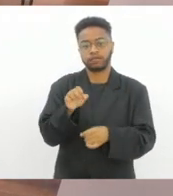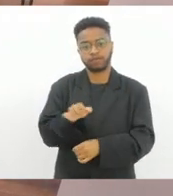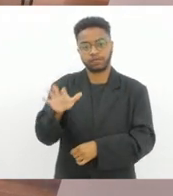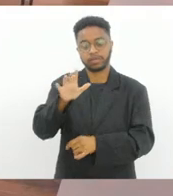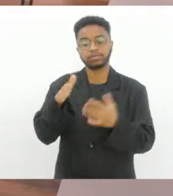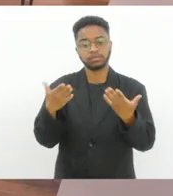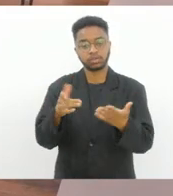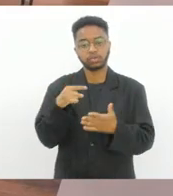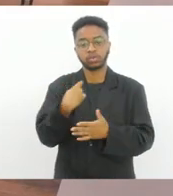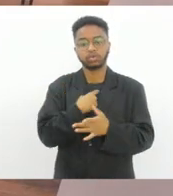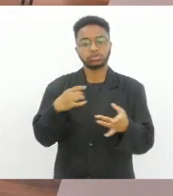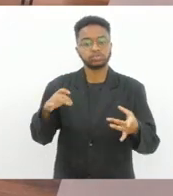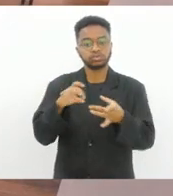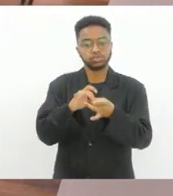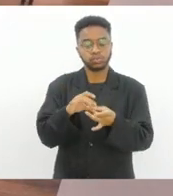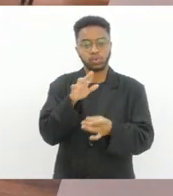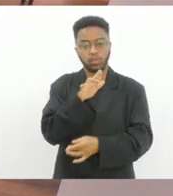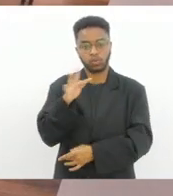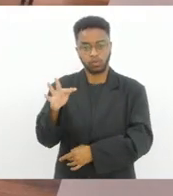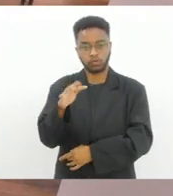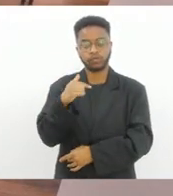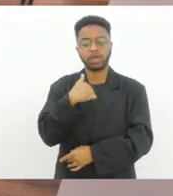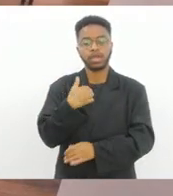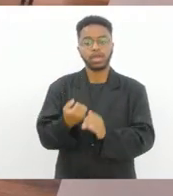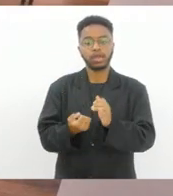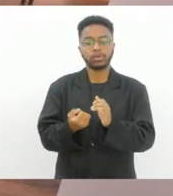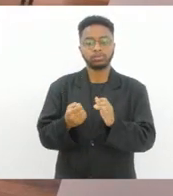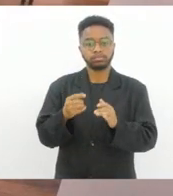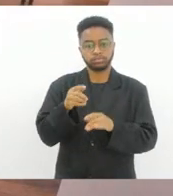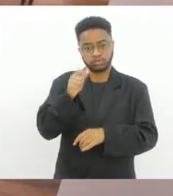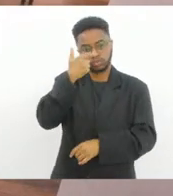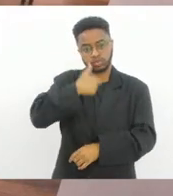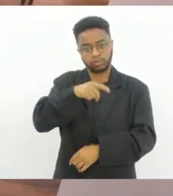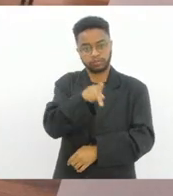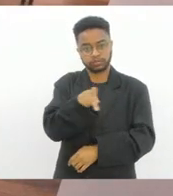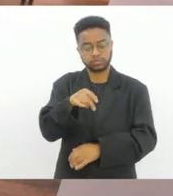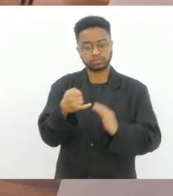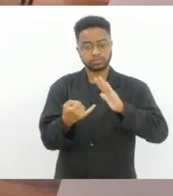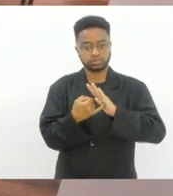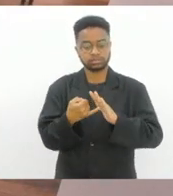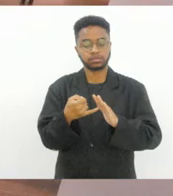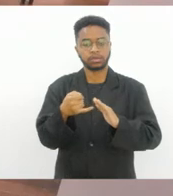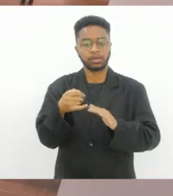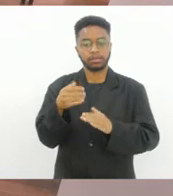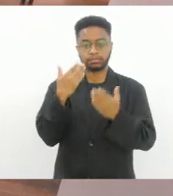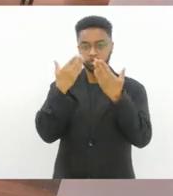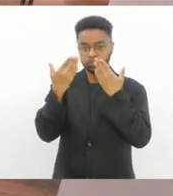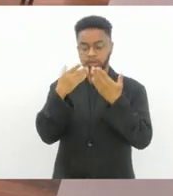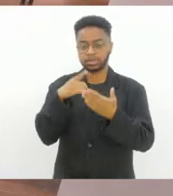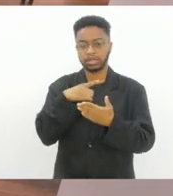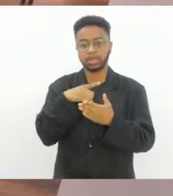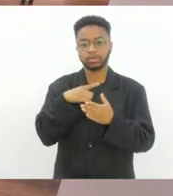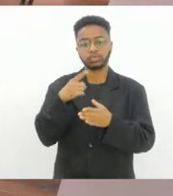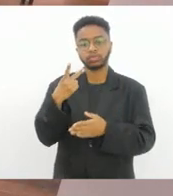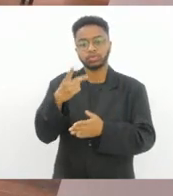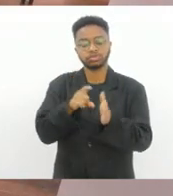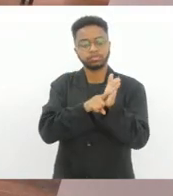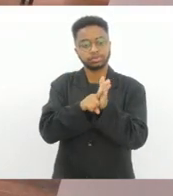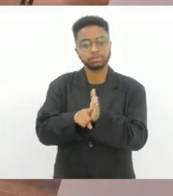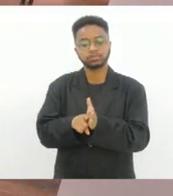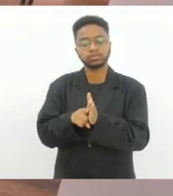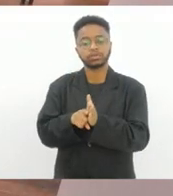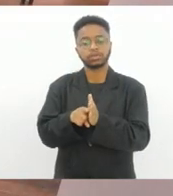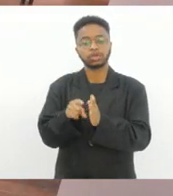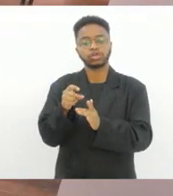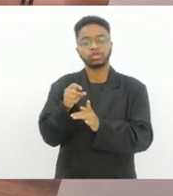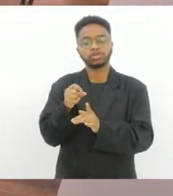Universidade Federal Fluminense, da onde eu sou professora do Instituto de Psicologia, dois mapeamentos socioafetivos culturais